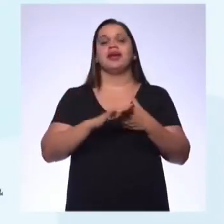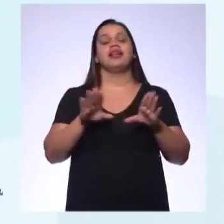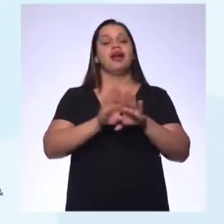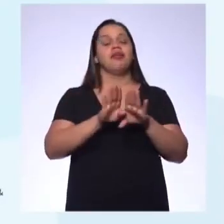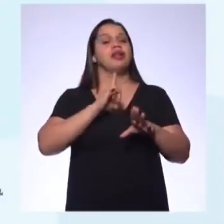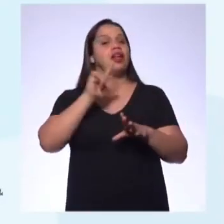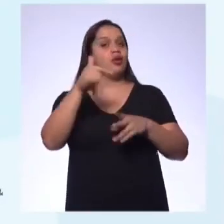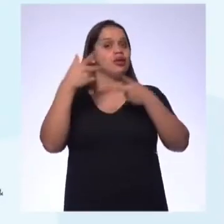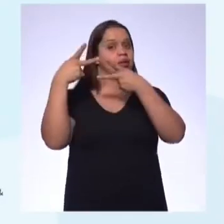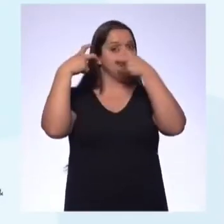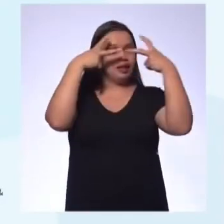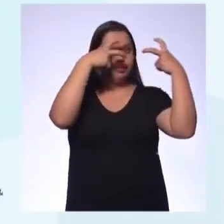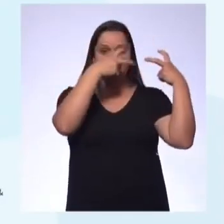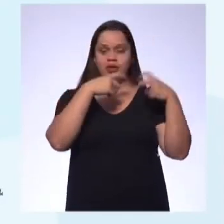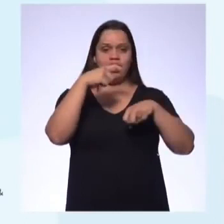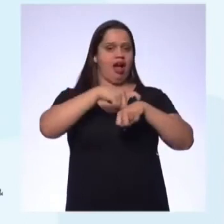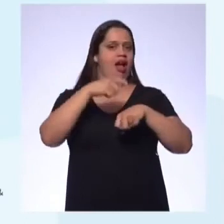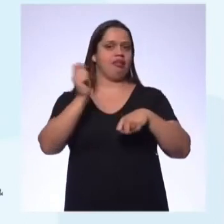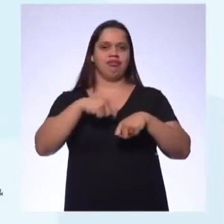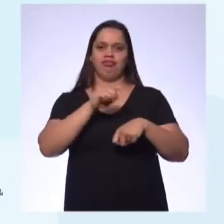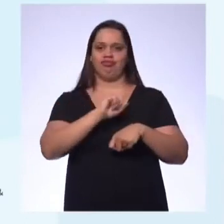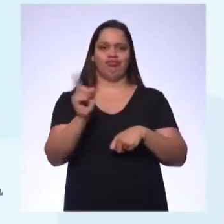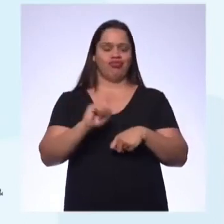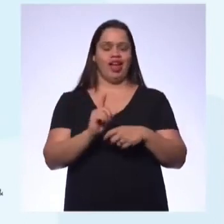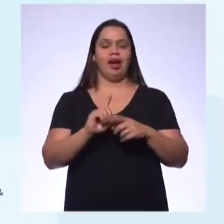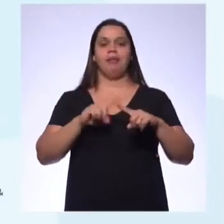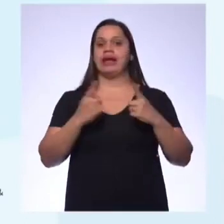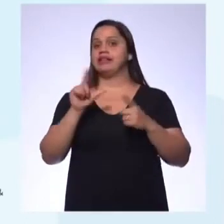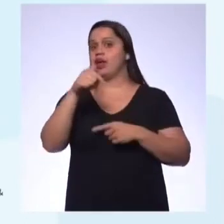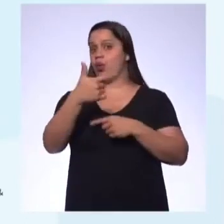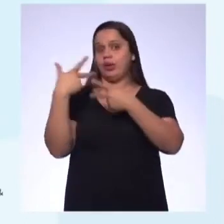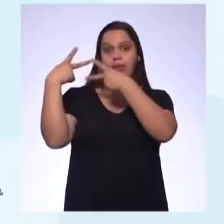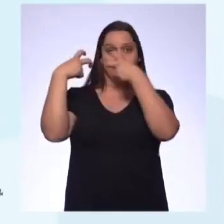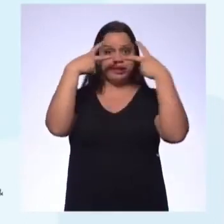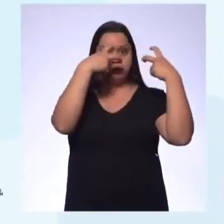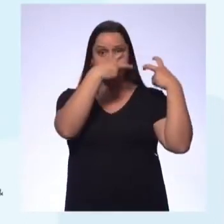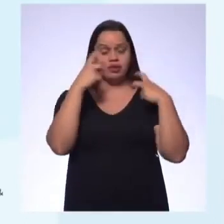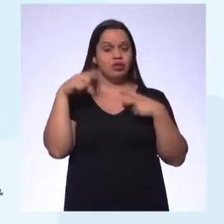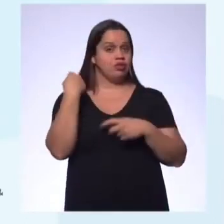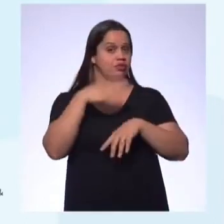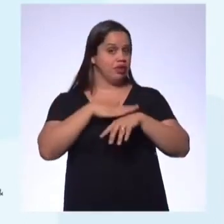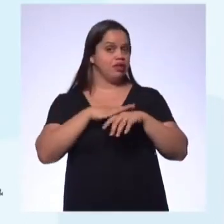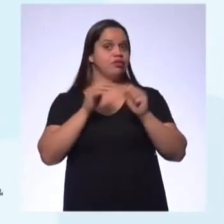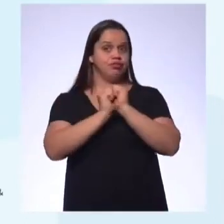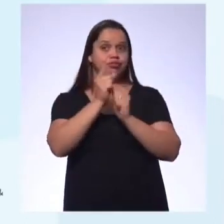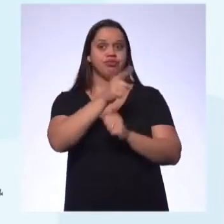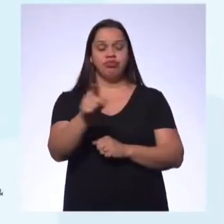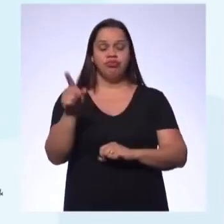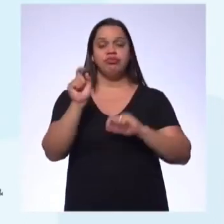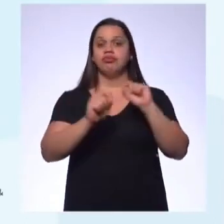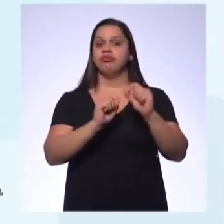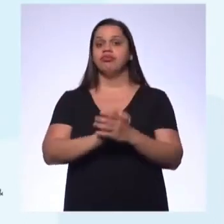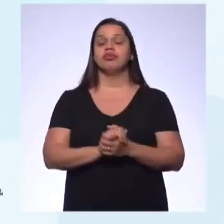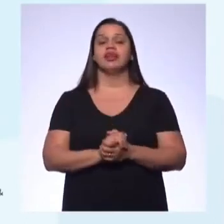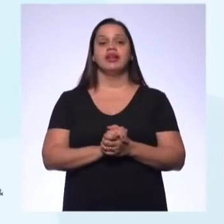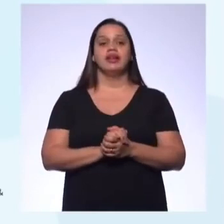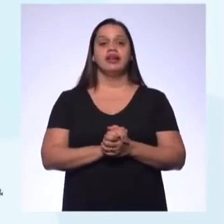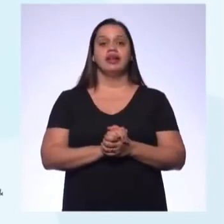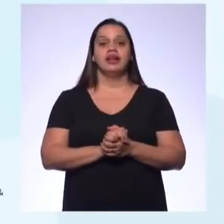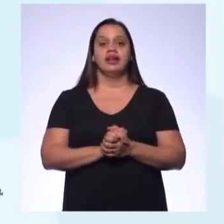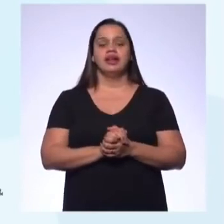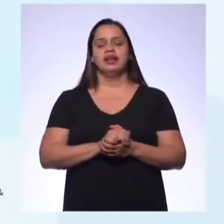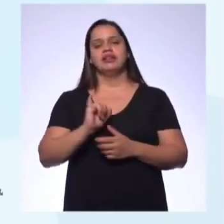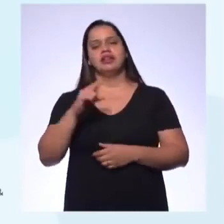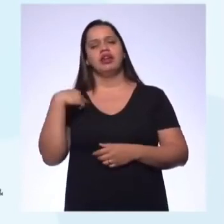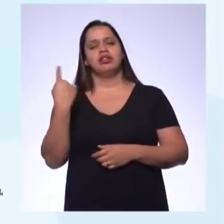outras percepções que não dá tempo na aula hoje, mas tem outras percepções que se a gente fizer aqui com você, se a gente tivesse